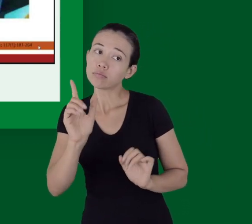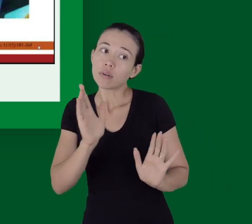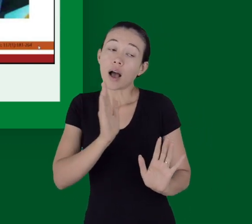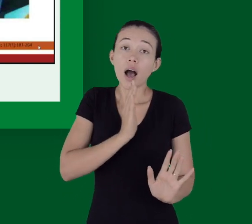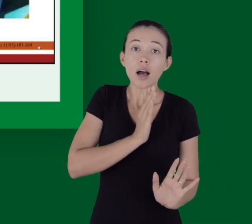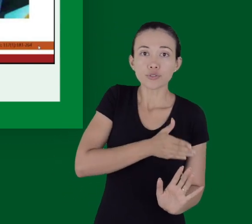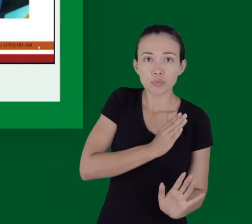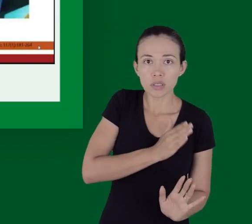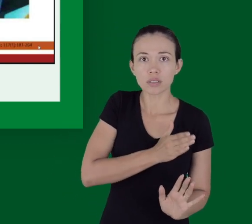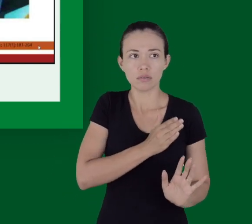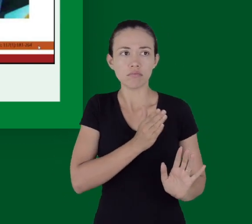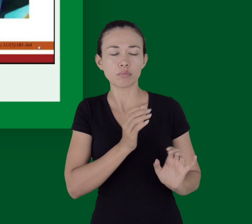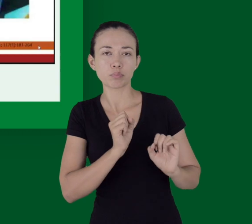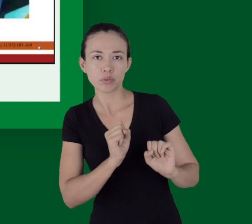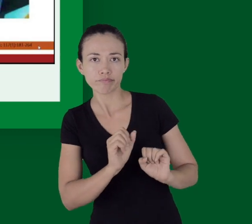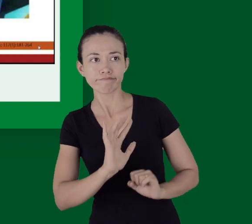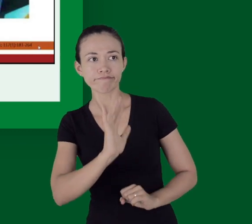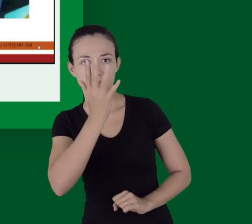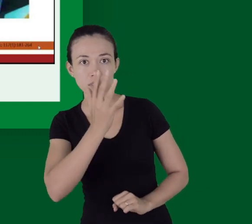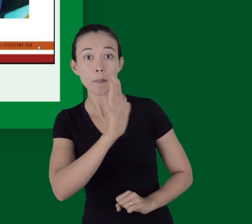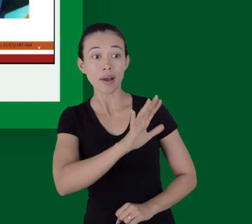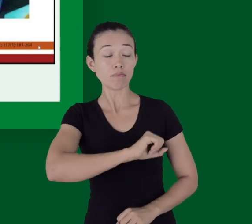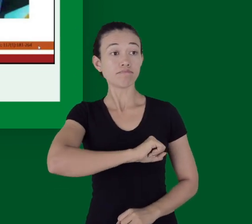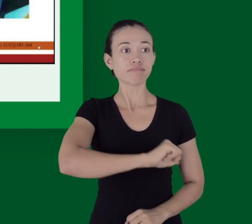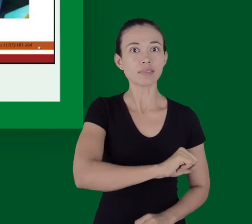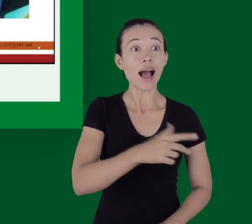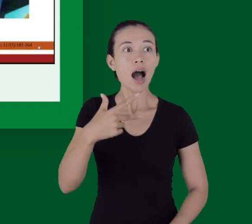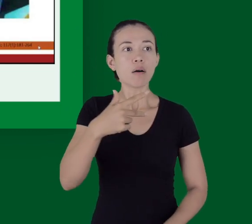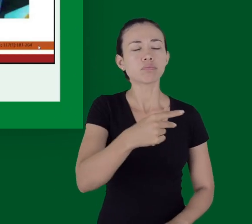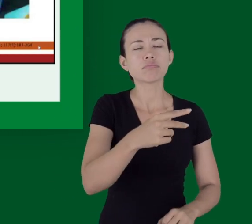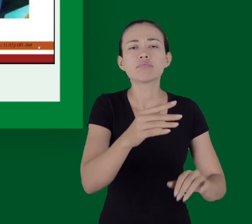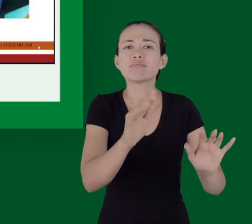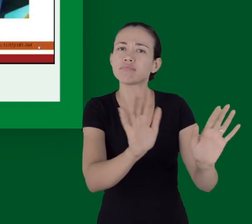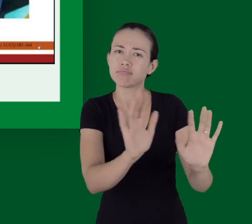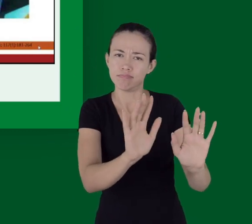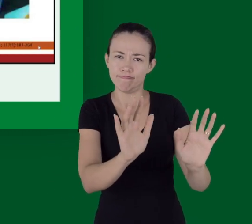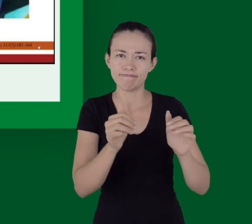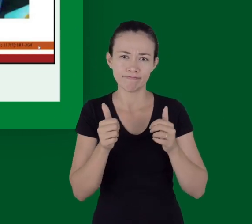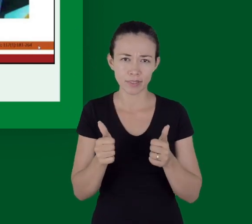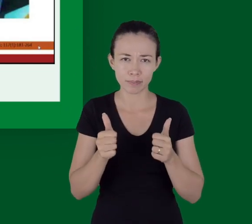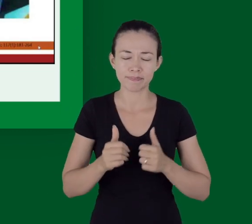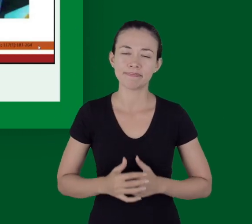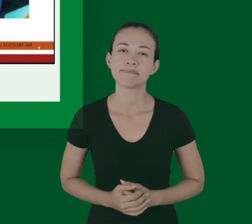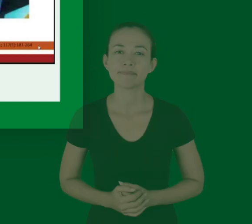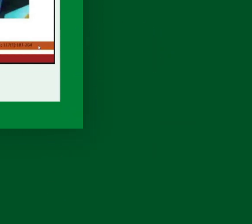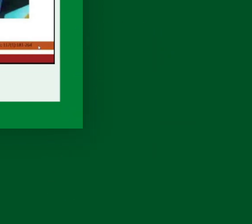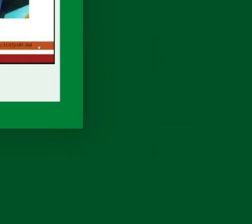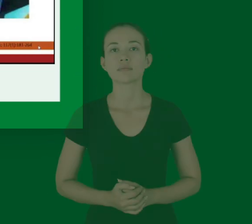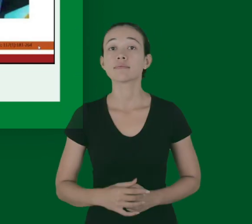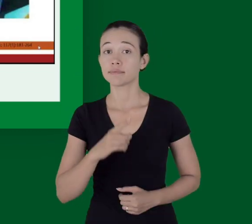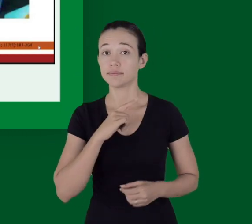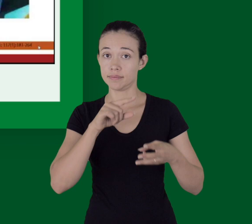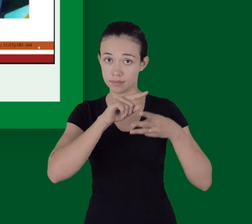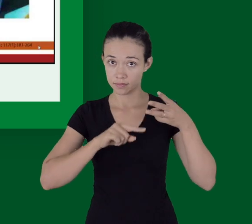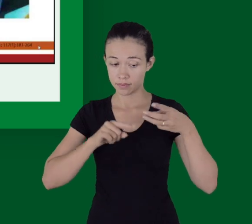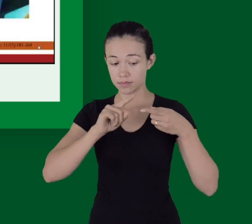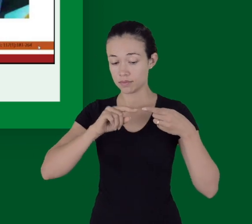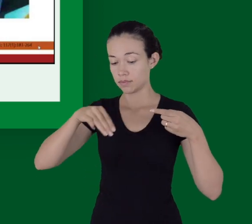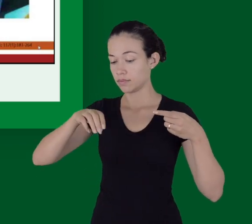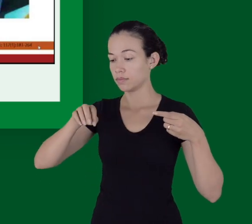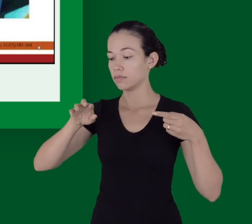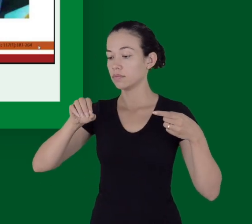outra causa, né? Que seria uma arritmia, mas o infarto em si você não faz naquela fase aguda. Que é o